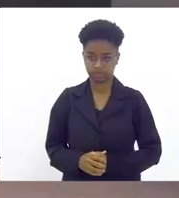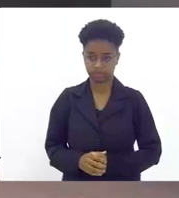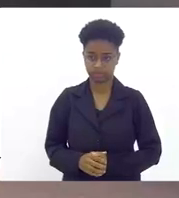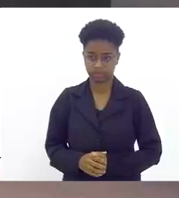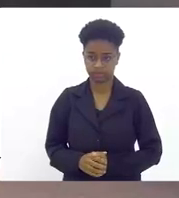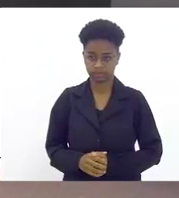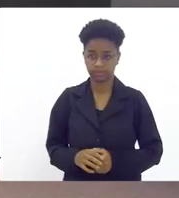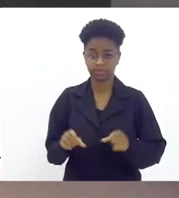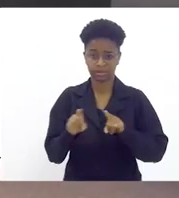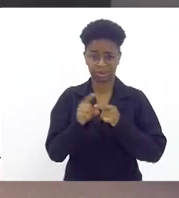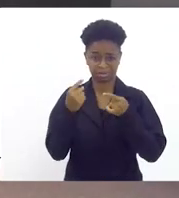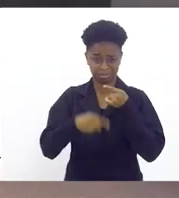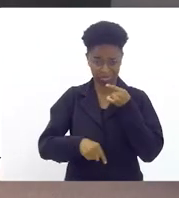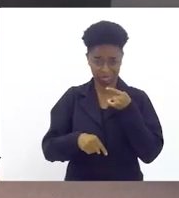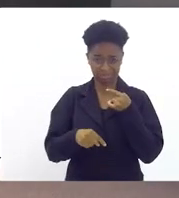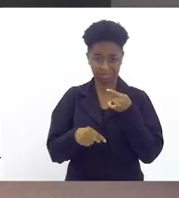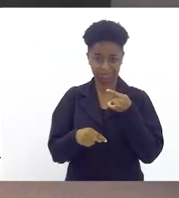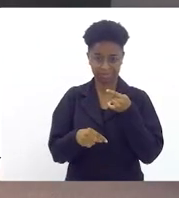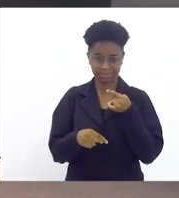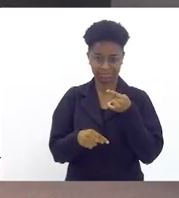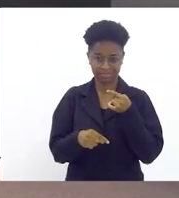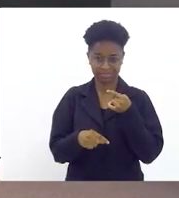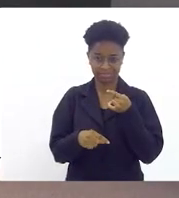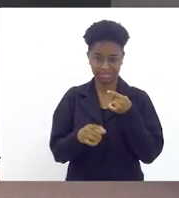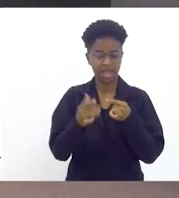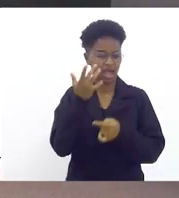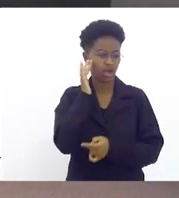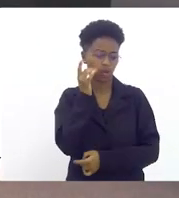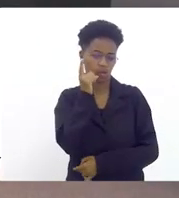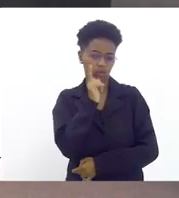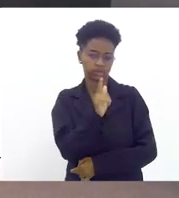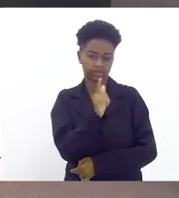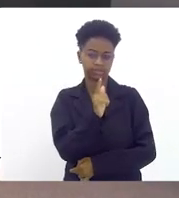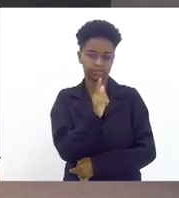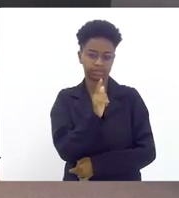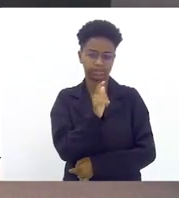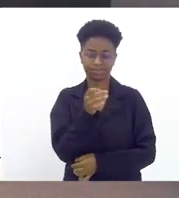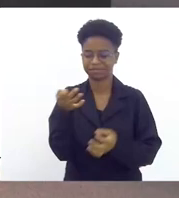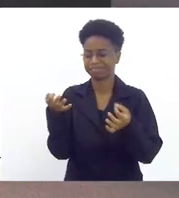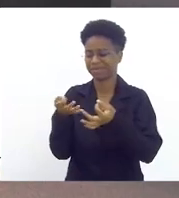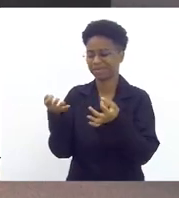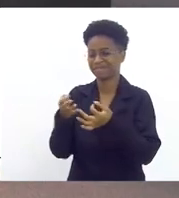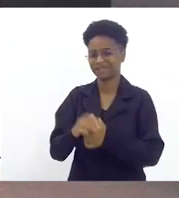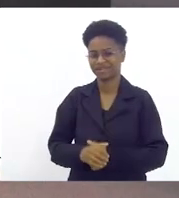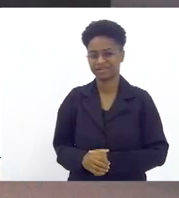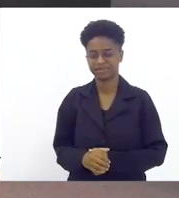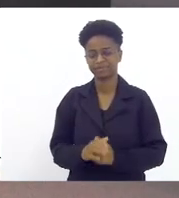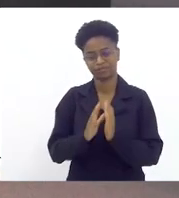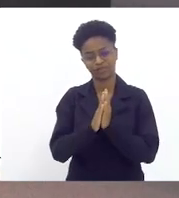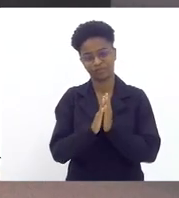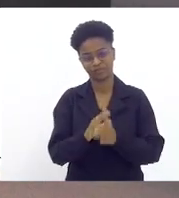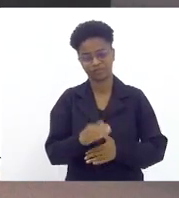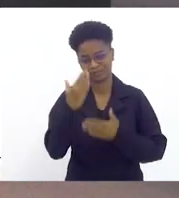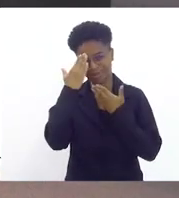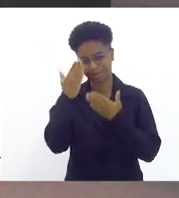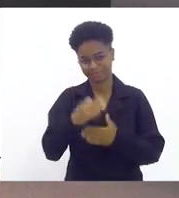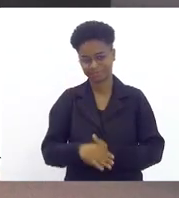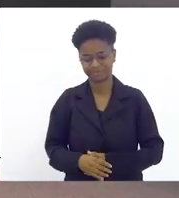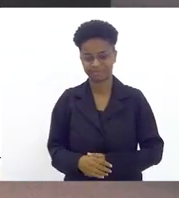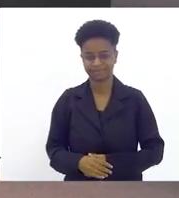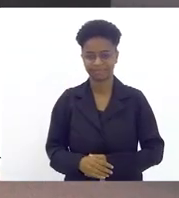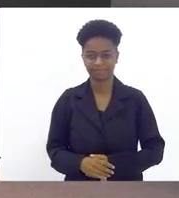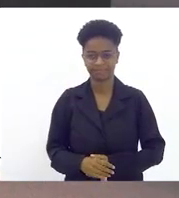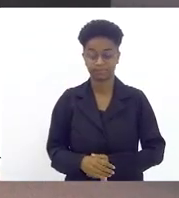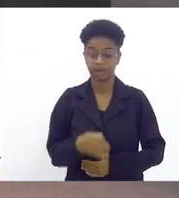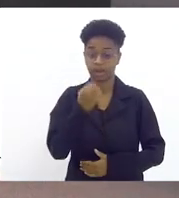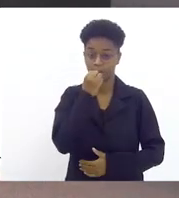Também caiu, doutora Camila? Acho que eu consigo. Oh, perfeito, deputada. Doutora Camila, por gentileza. Muito obrigada.